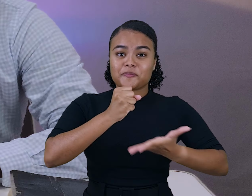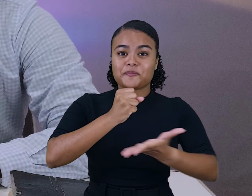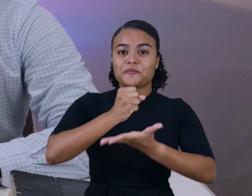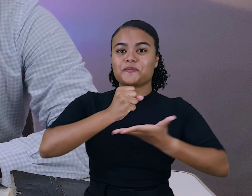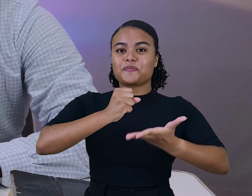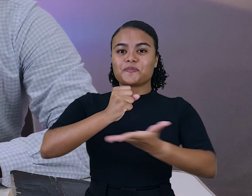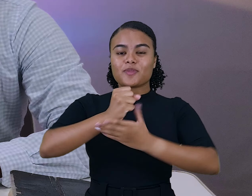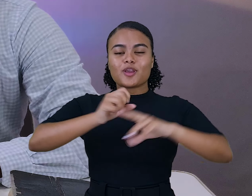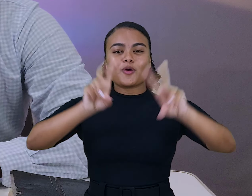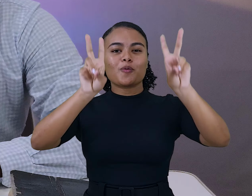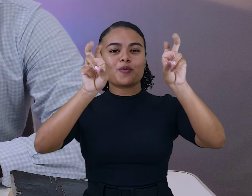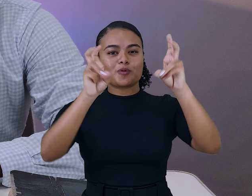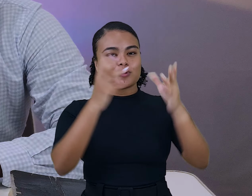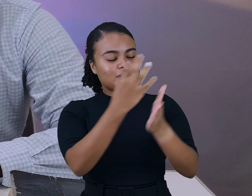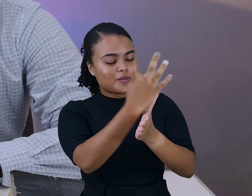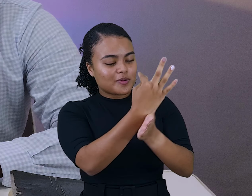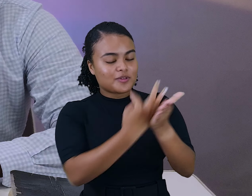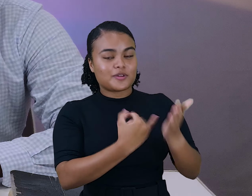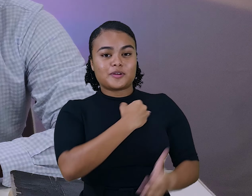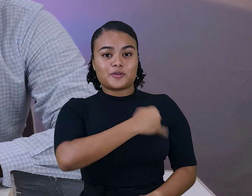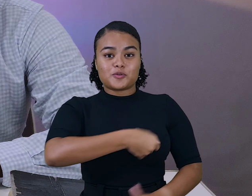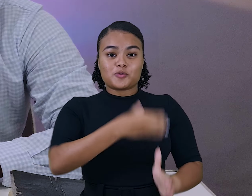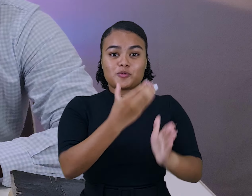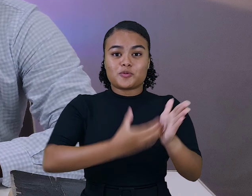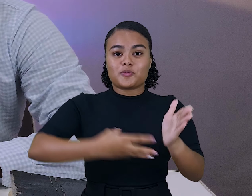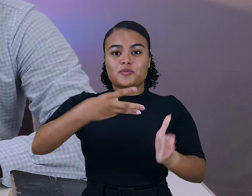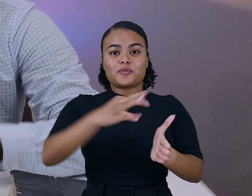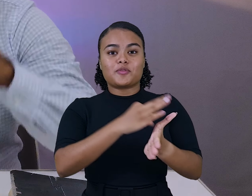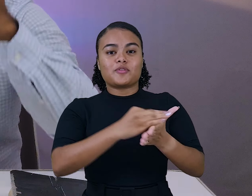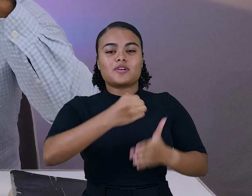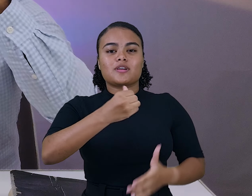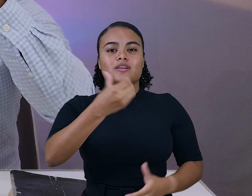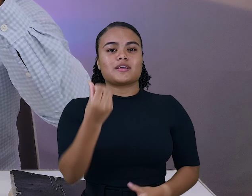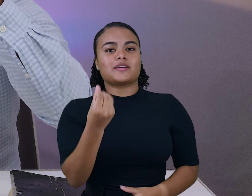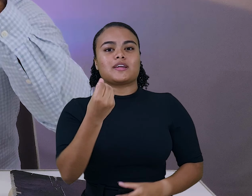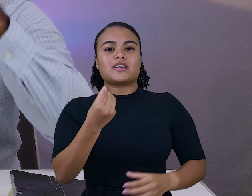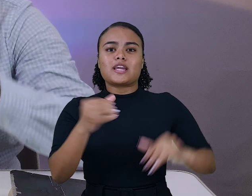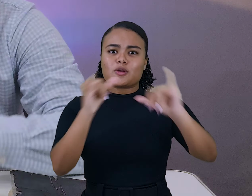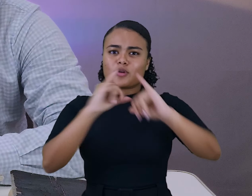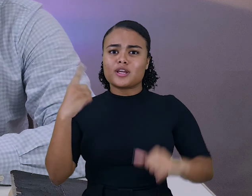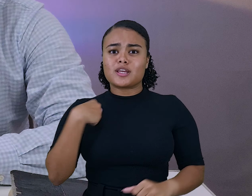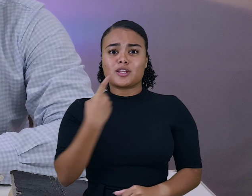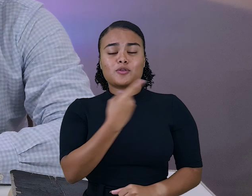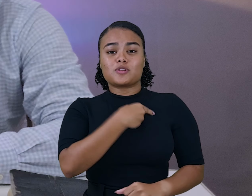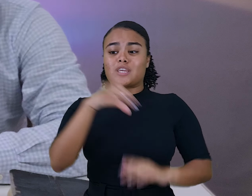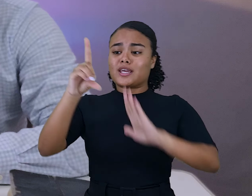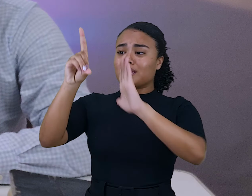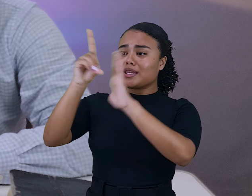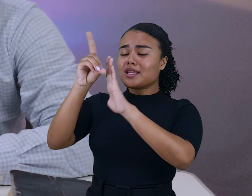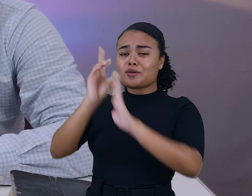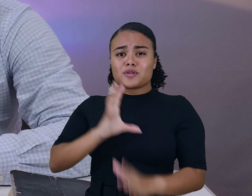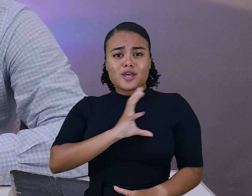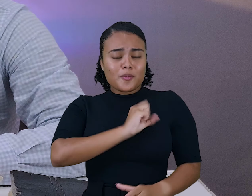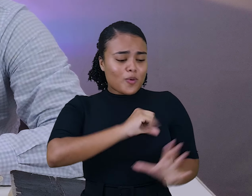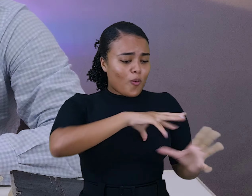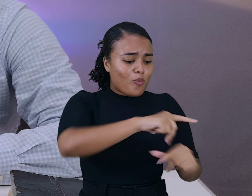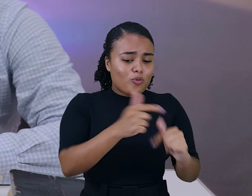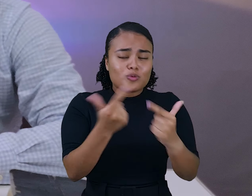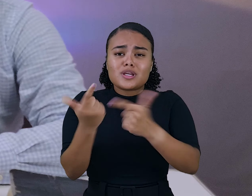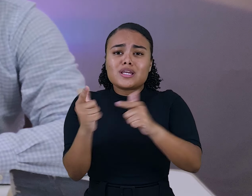base o famoso texto de João 3, versículo 16, que nos diz que Deus amou ao mundo de tal